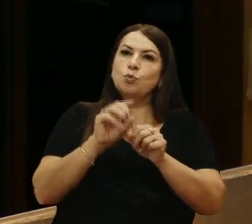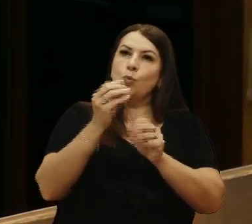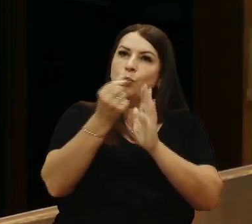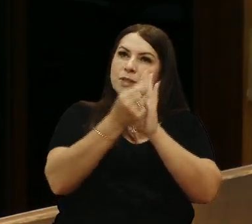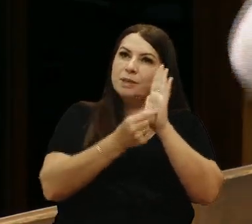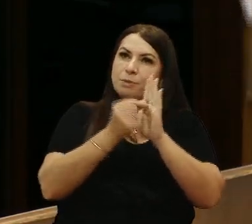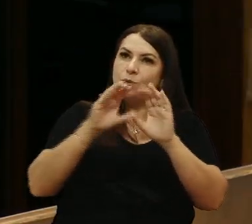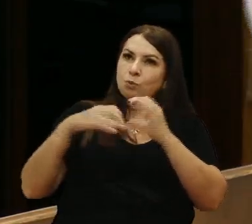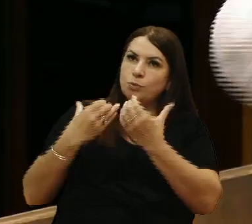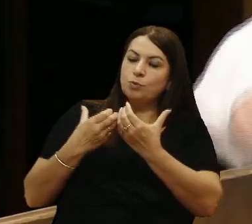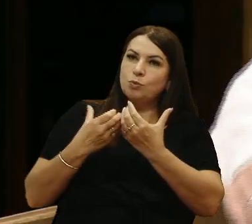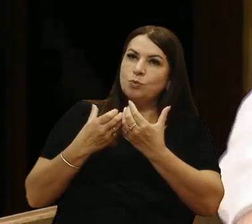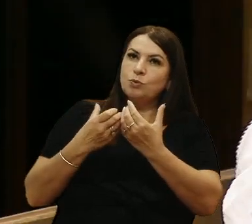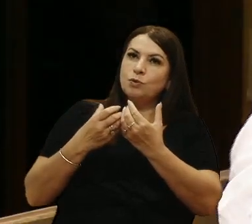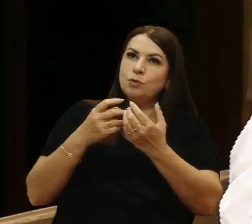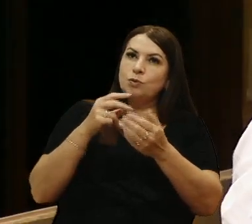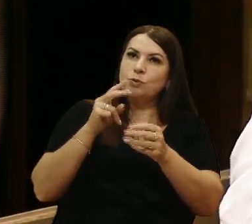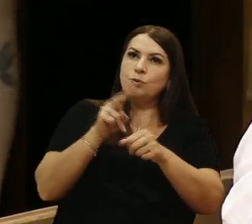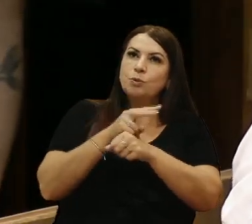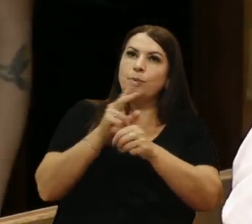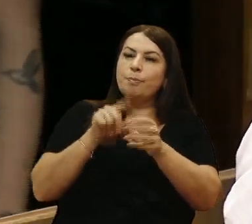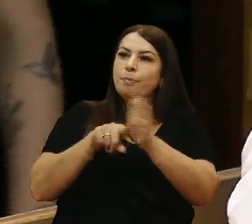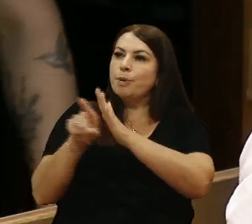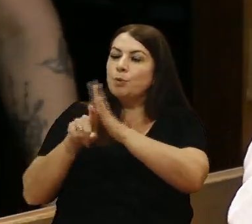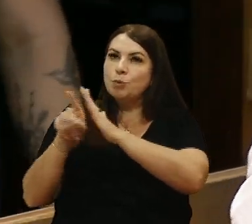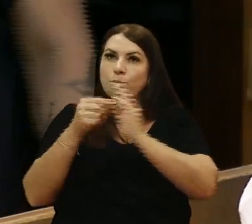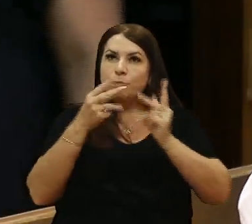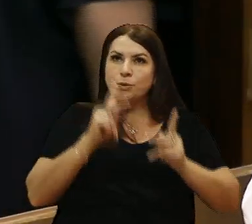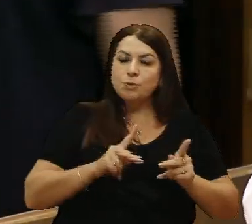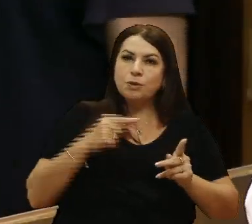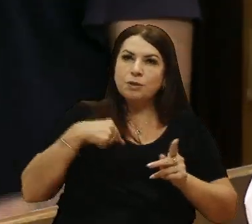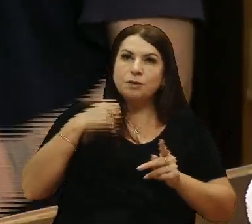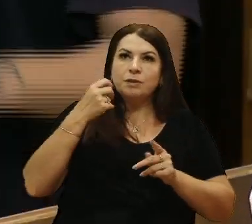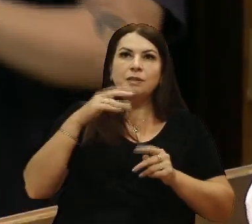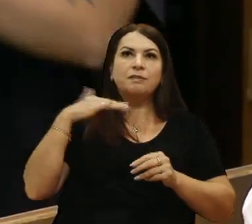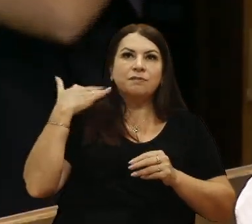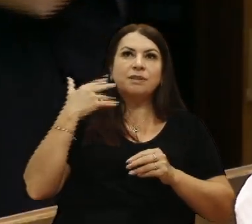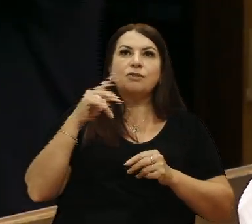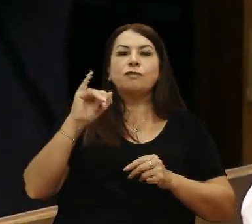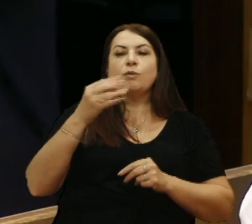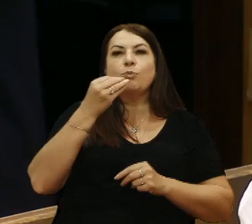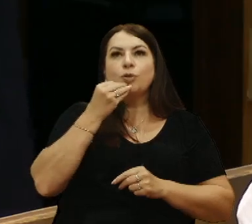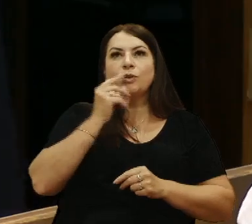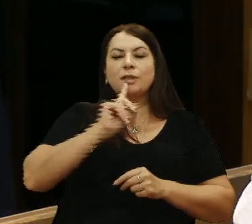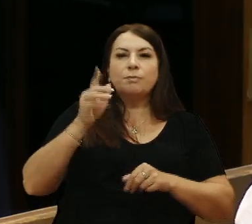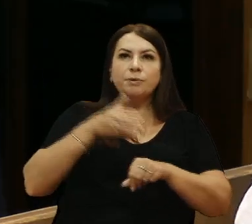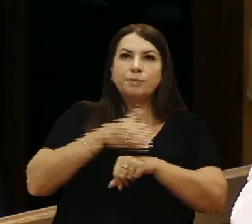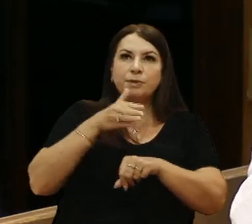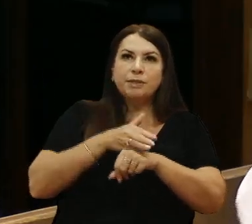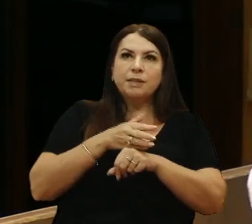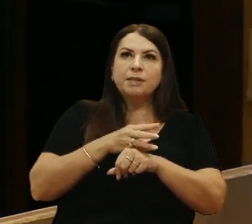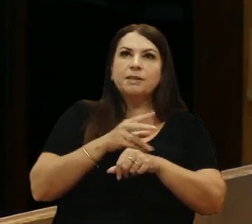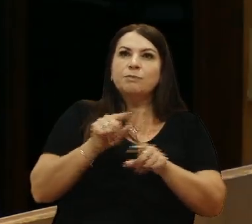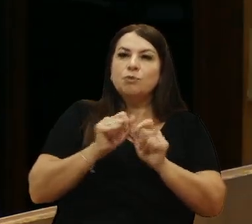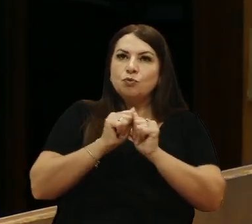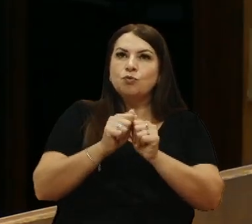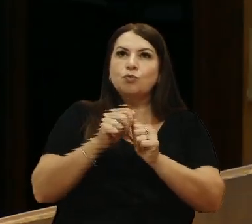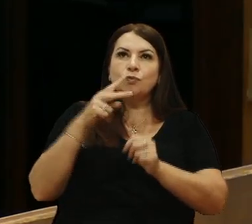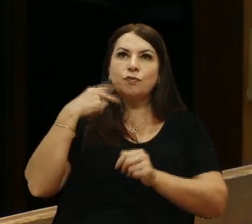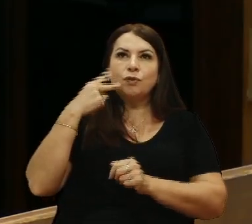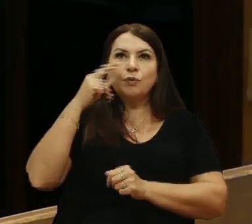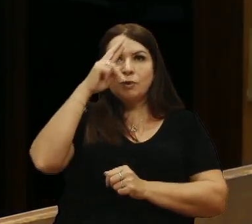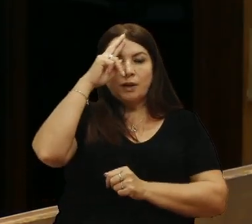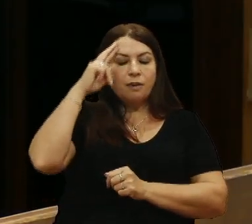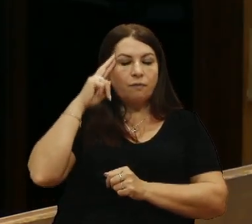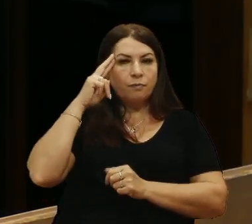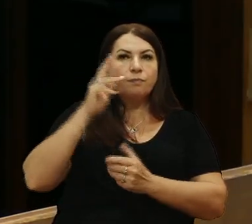comunitário, consultou muita gente, vereadora Andressa. Eu e a senhora tivemos diversas oportunidades de participar dessas consultas através do vereador Rafael Bueno.